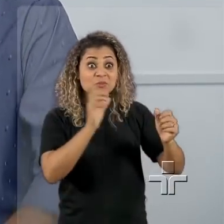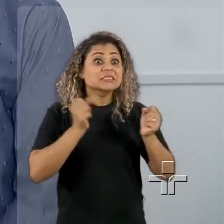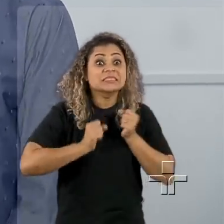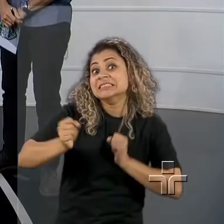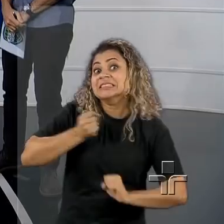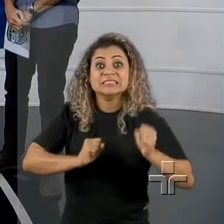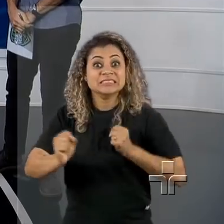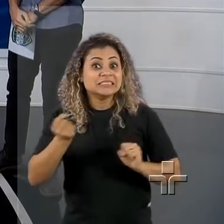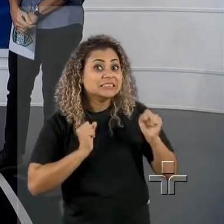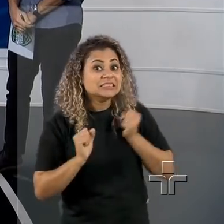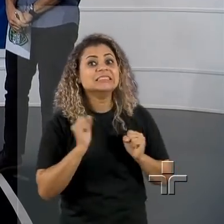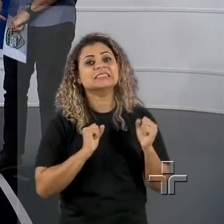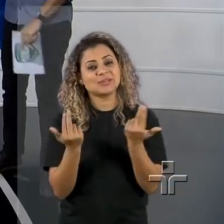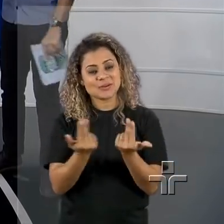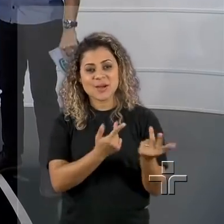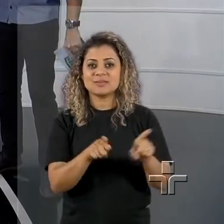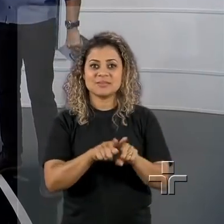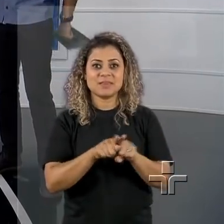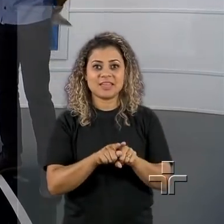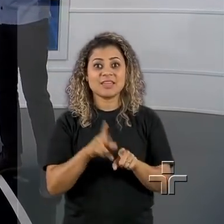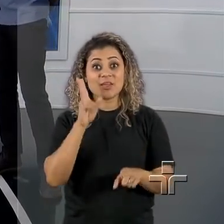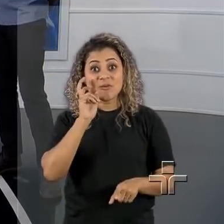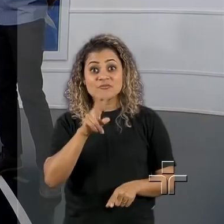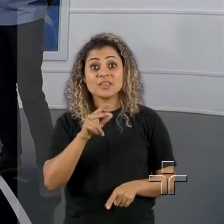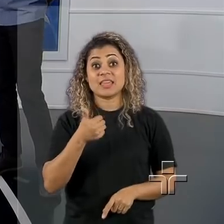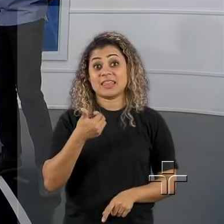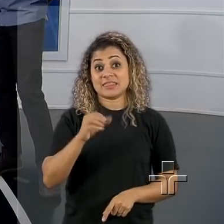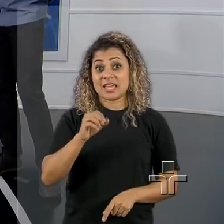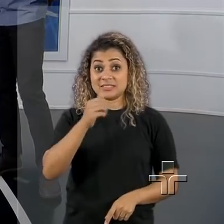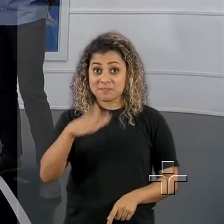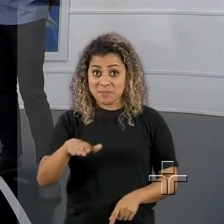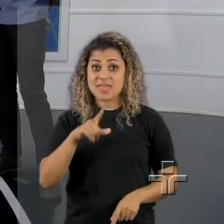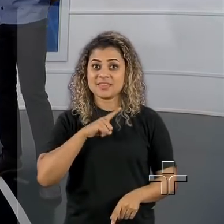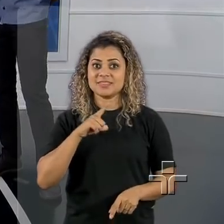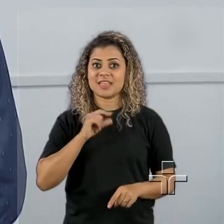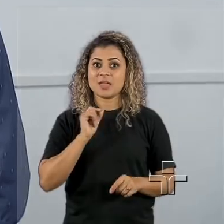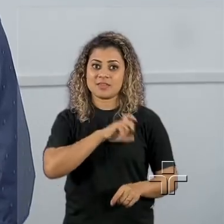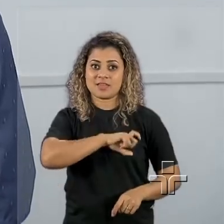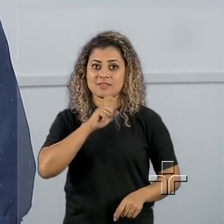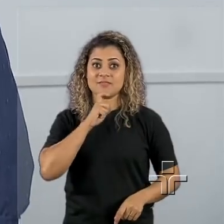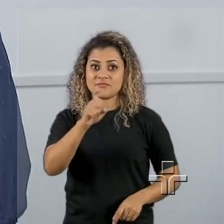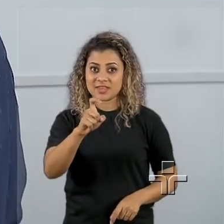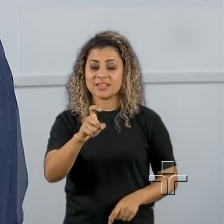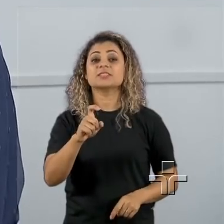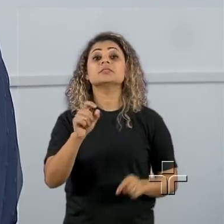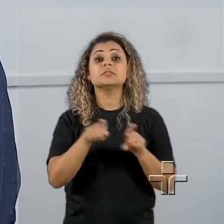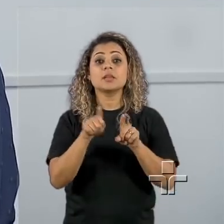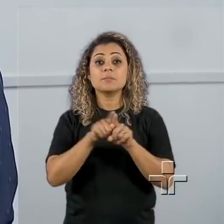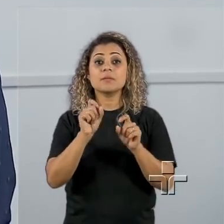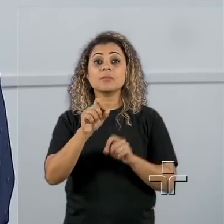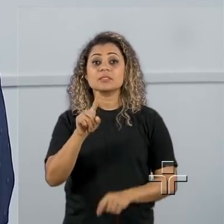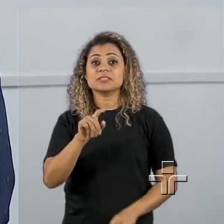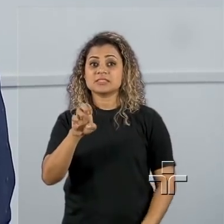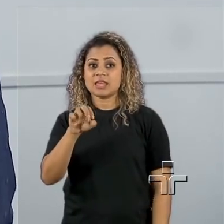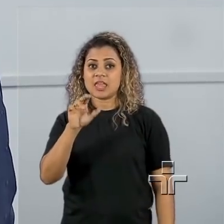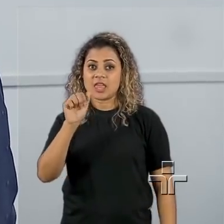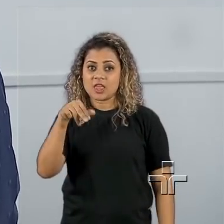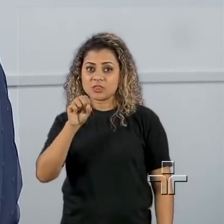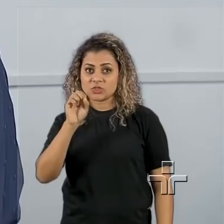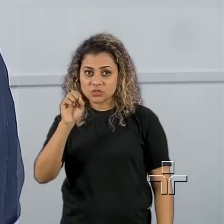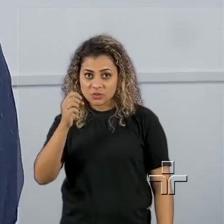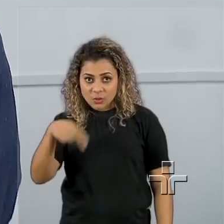fácil de digerir, porque agora precisam torcer por vários resultados. Primeiro para a Nigéria ganhar da Islândia amanhã, depois torcer para a Islândia